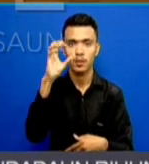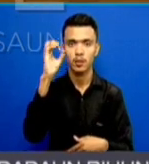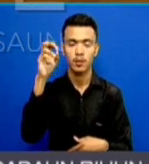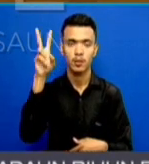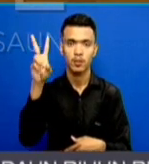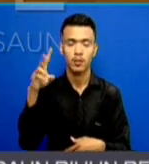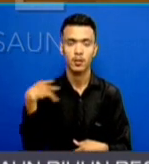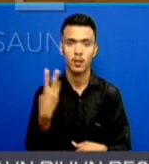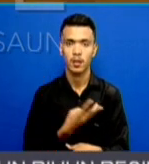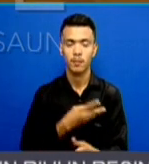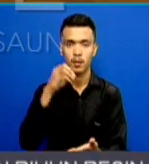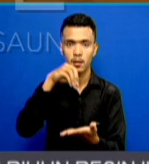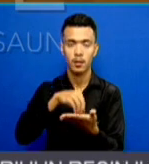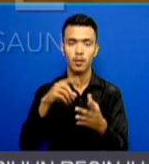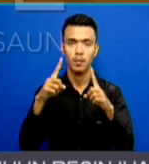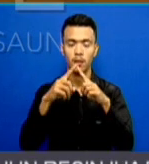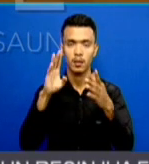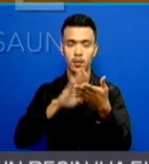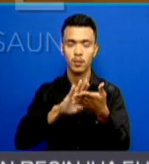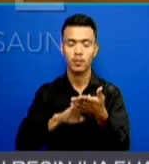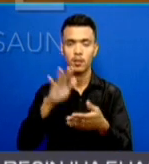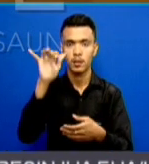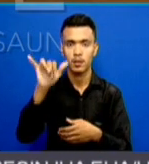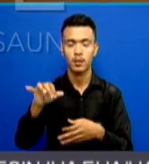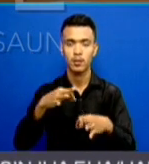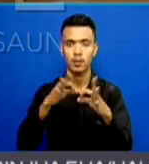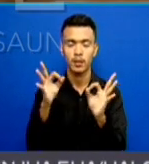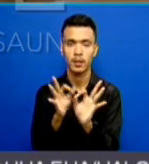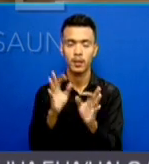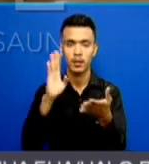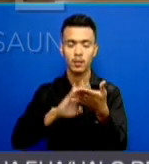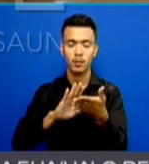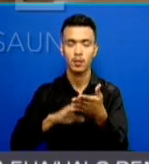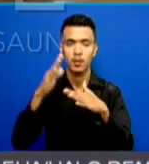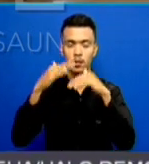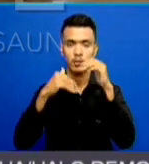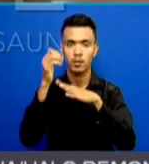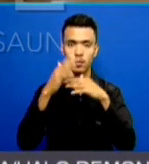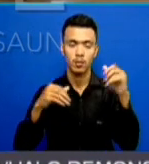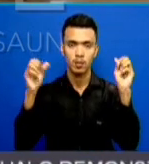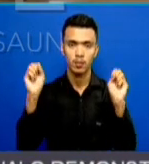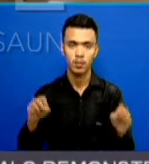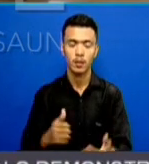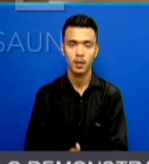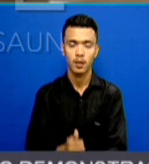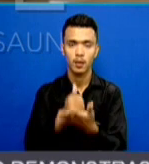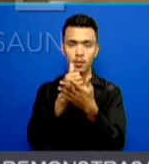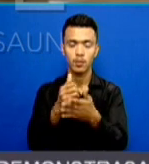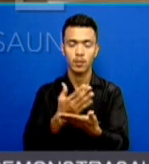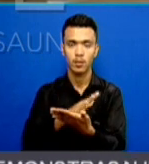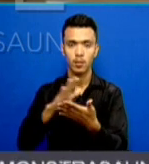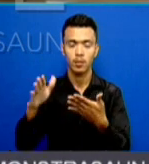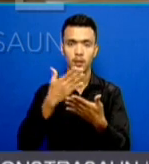ami aloca ba escola Sira. Para a tubela, a dia escola sem infraestrutura, a tubela ajuda a rola